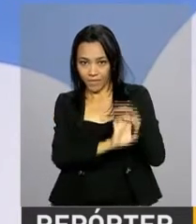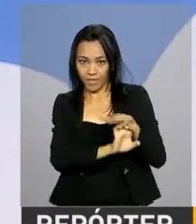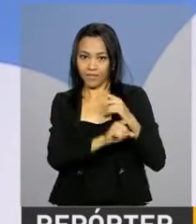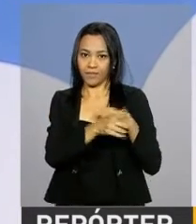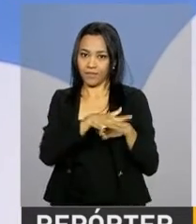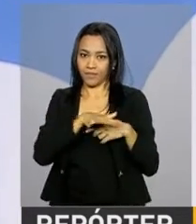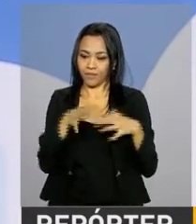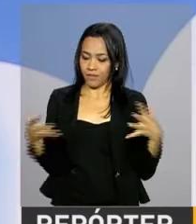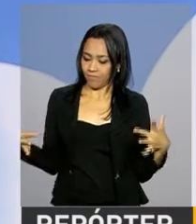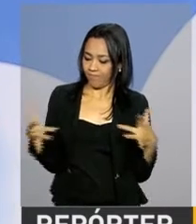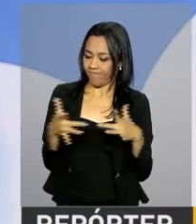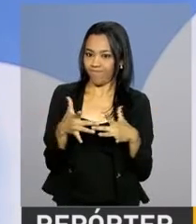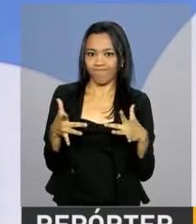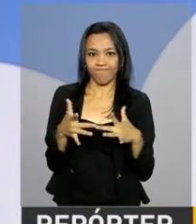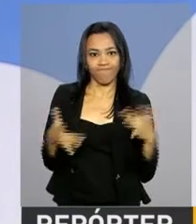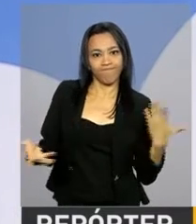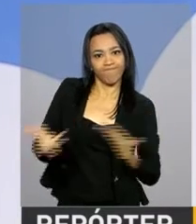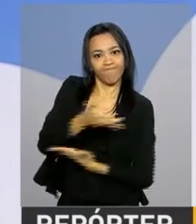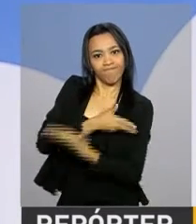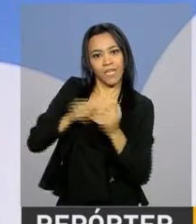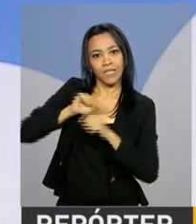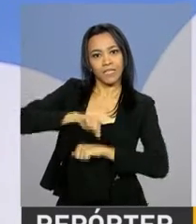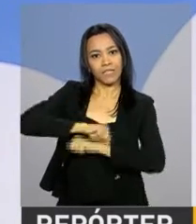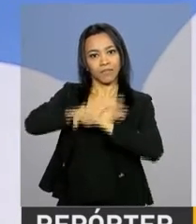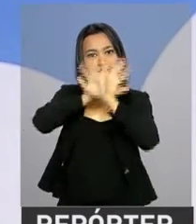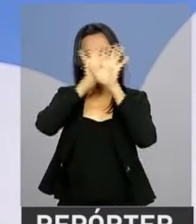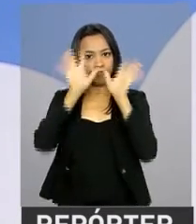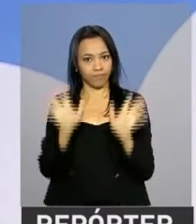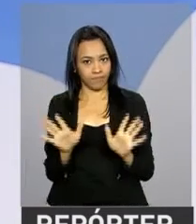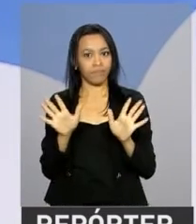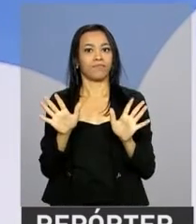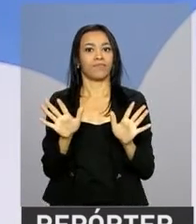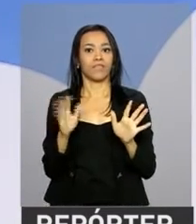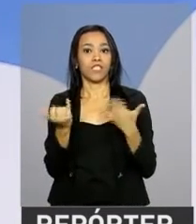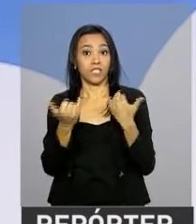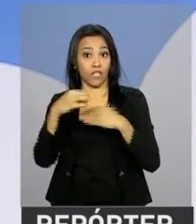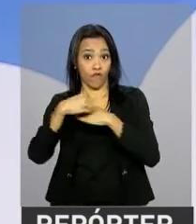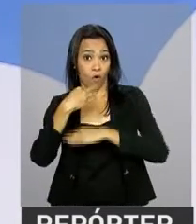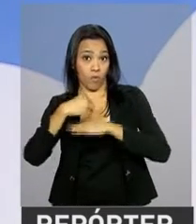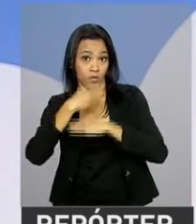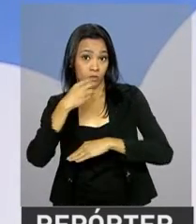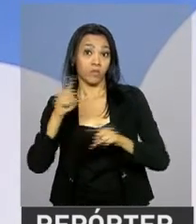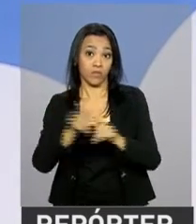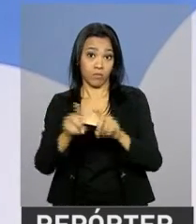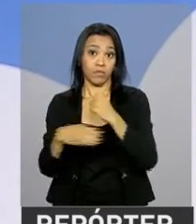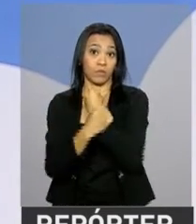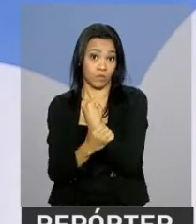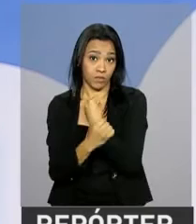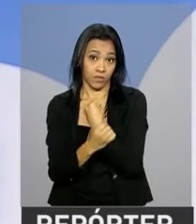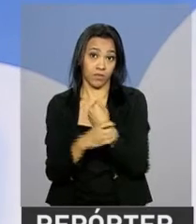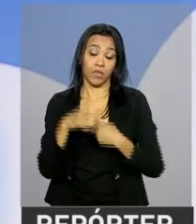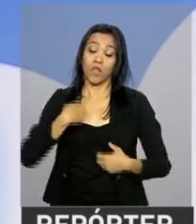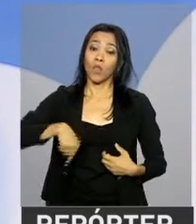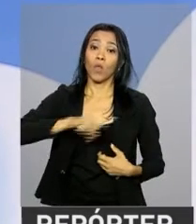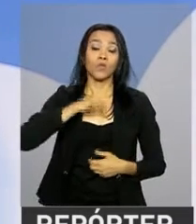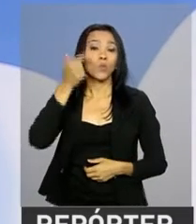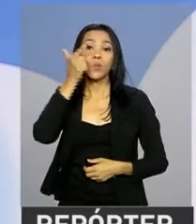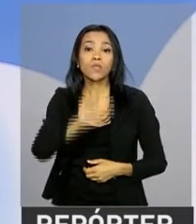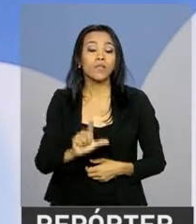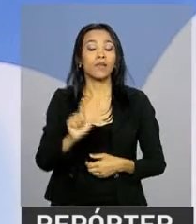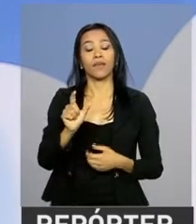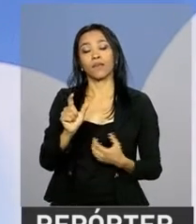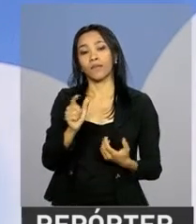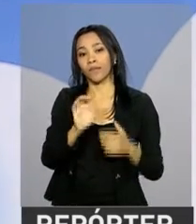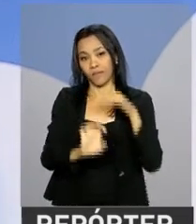diretamente atrelada a transparência está diretamente atrelada à segurança a gente não consegue disponibilizar